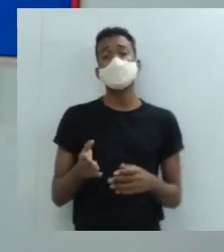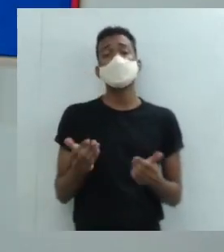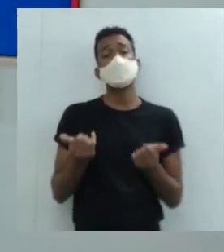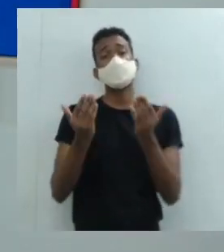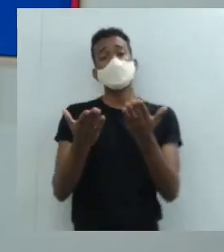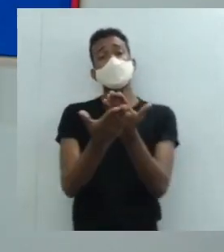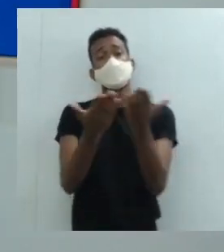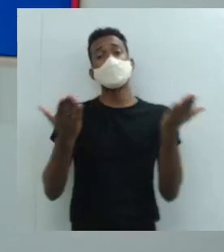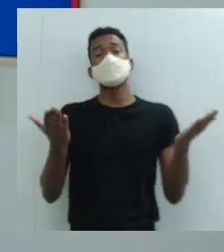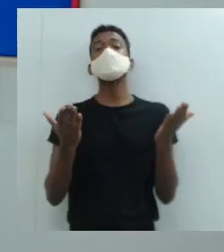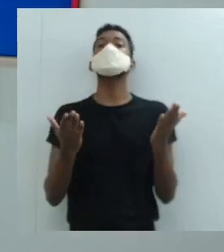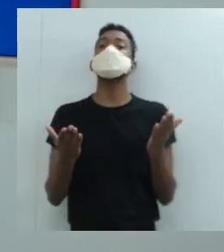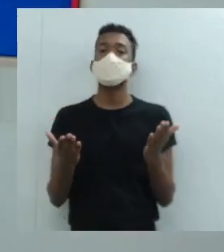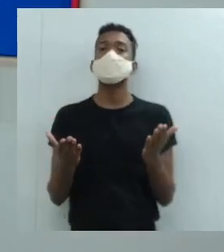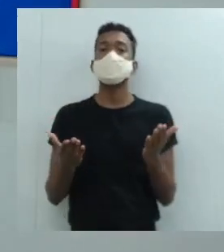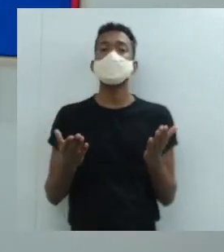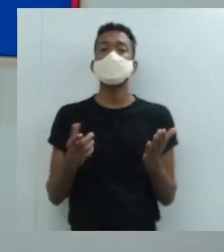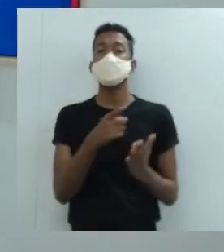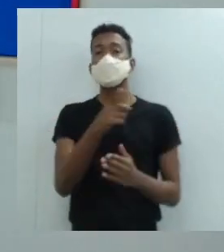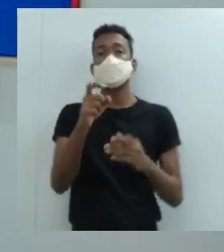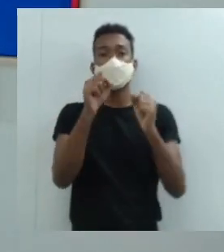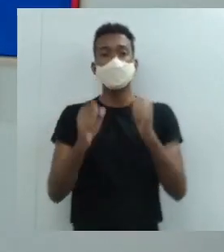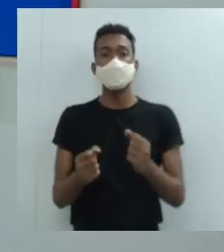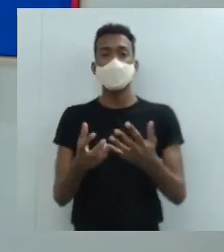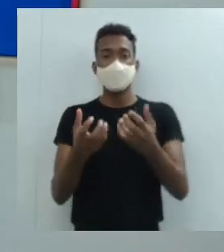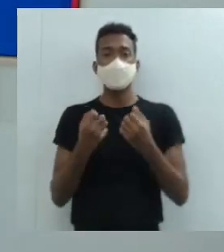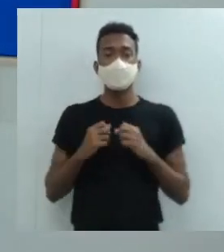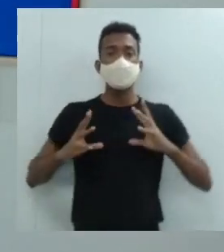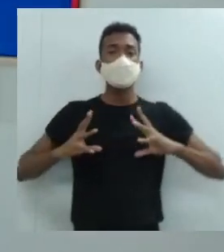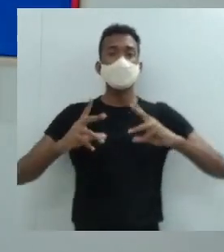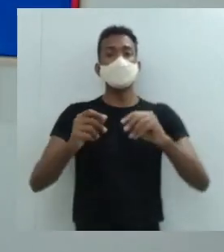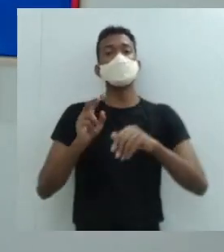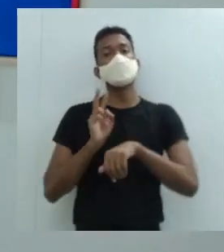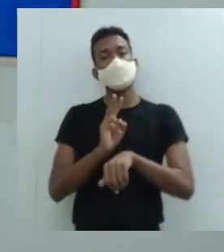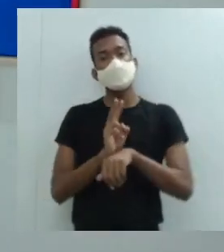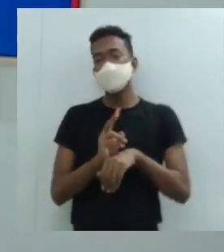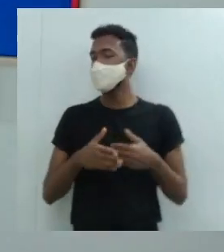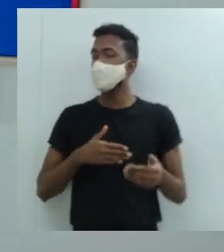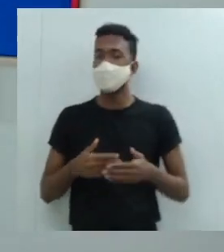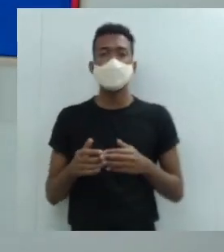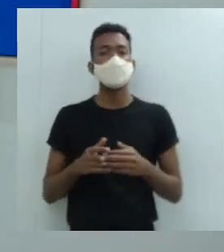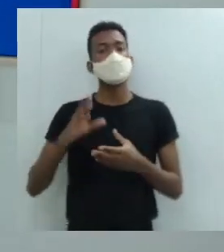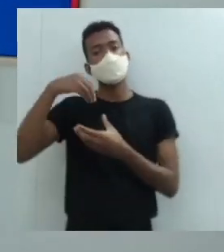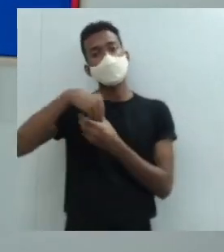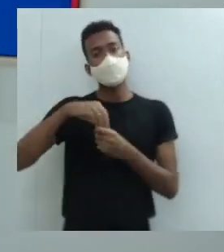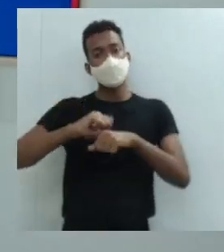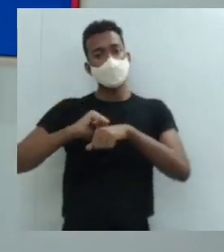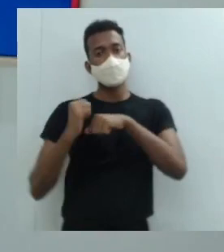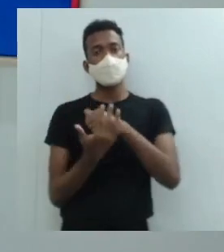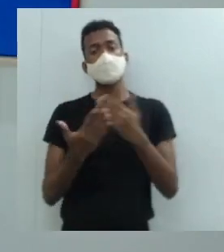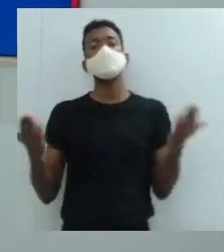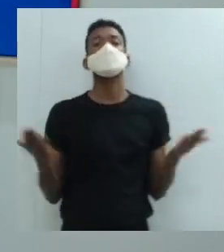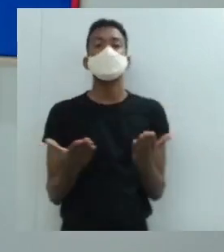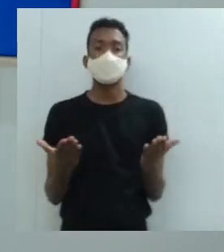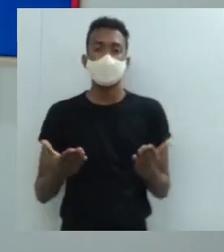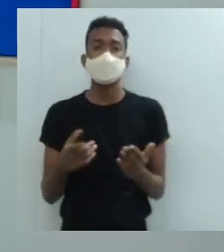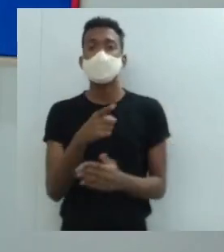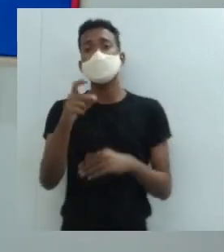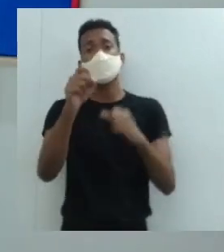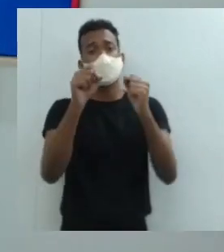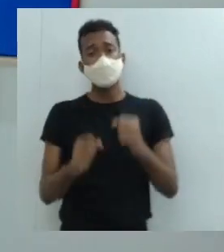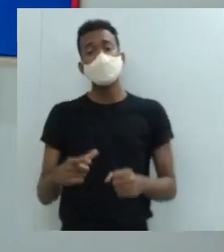que vocês possam tomar, né, todos os cuidados possíveis dentro dessa pandemia, que vocês possam ter